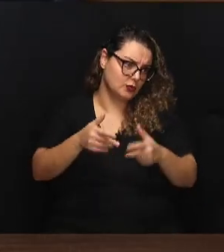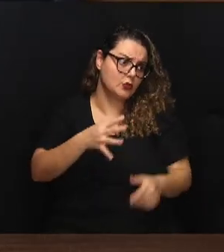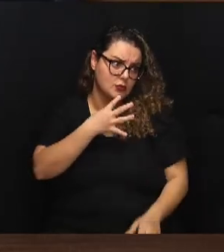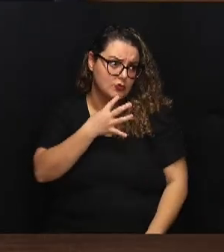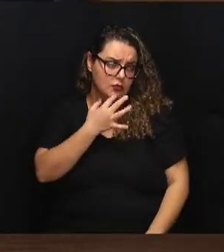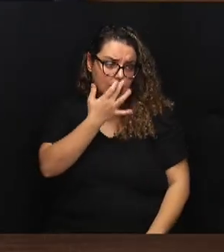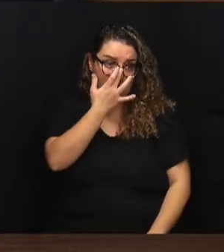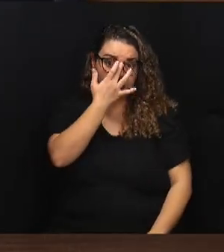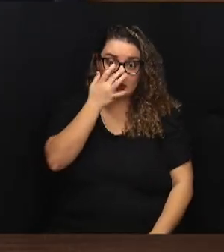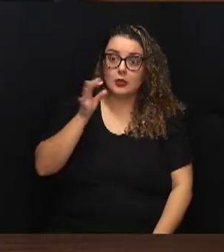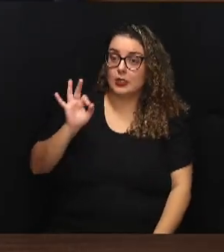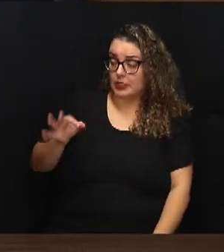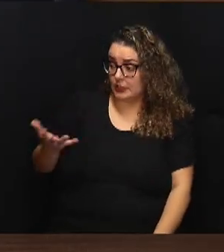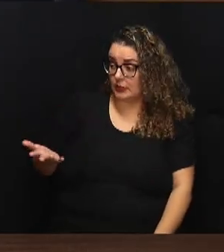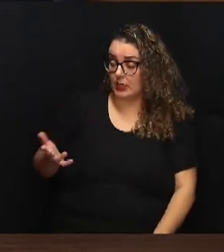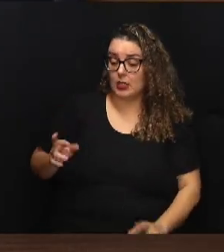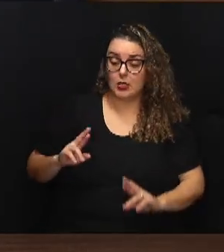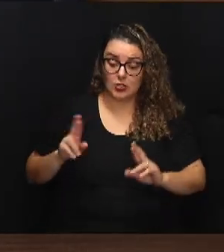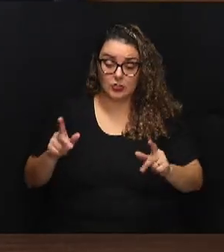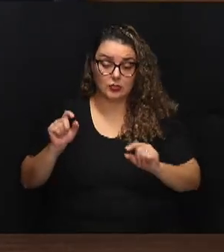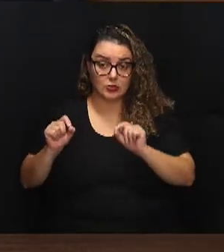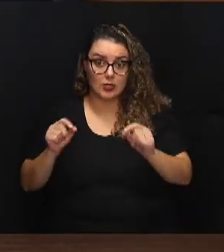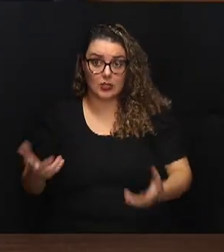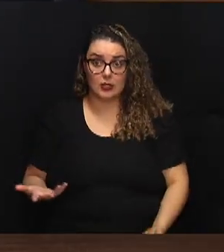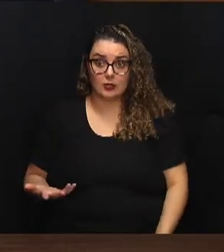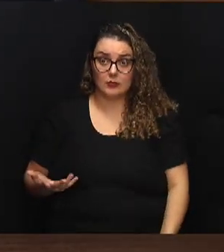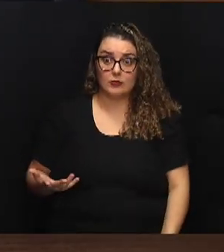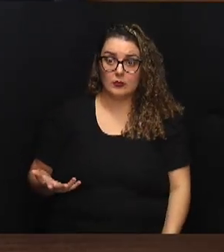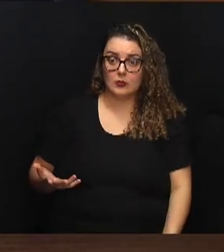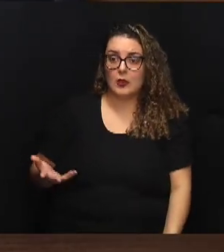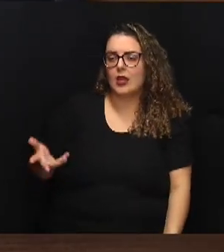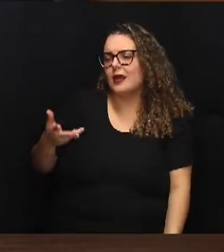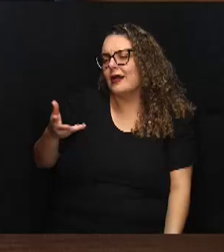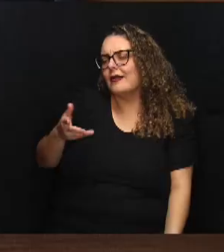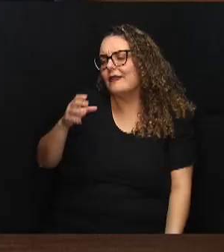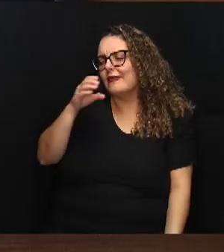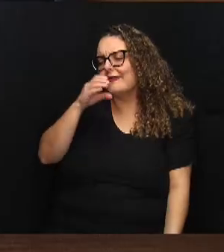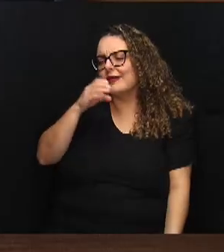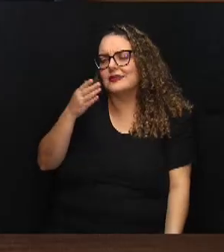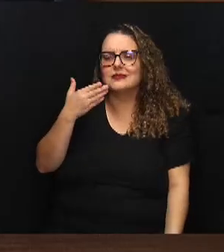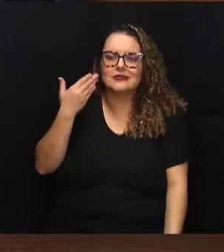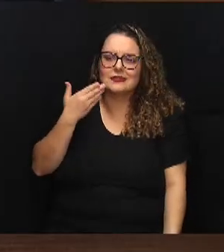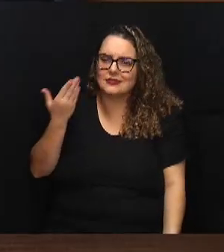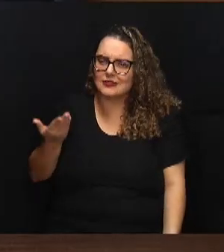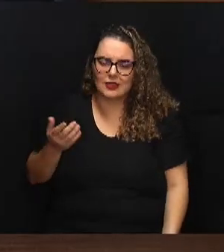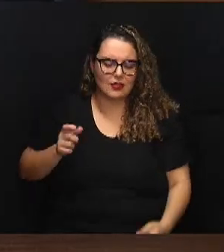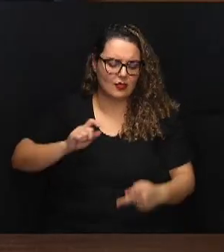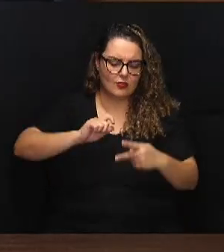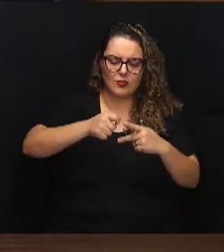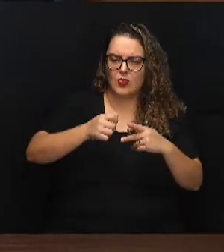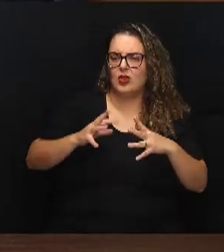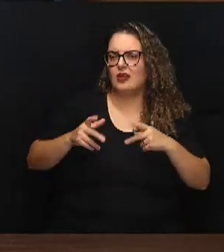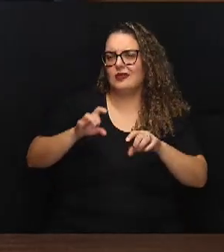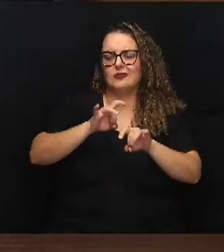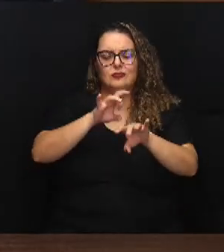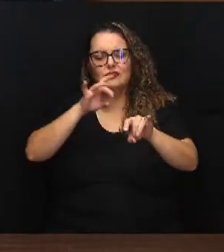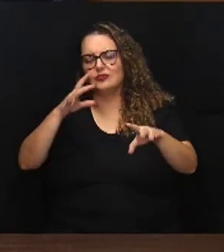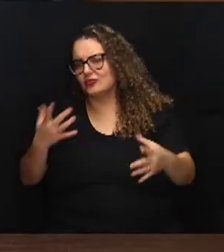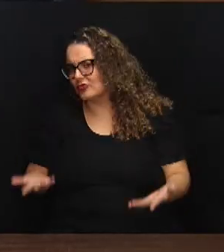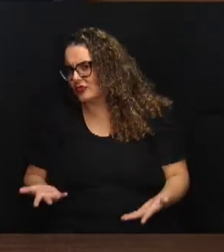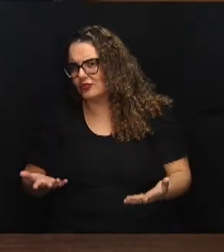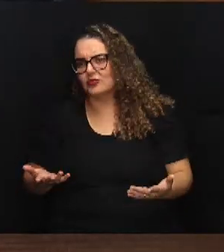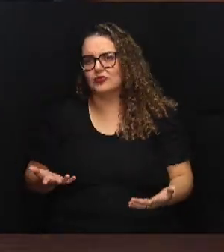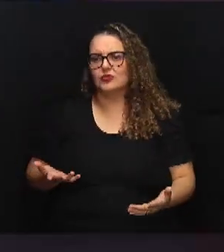conhece? Exato. Realmente é essa praticidade, né, essa facilidade. O Pix é todo online, é